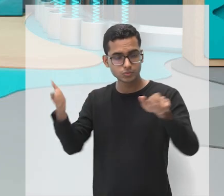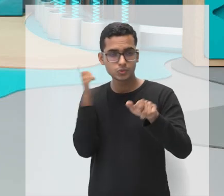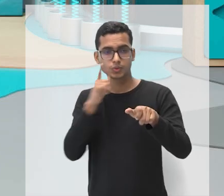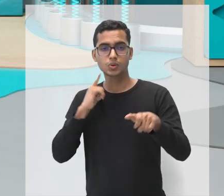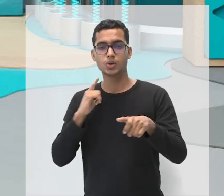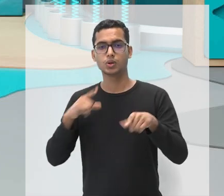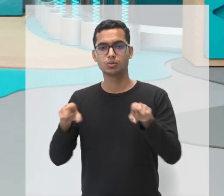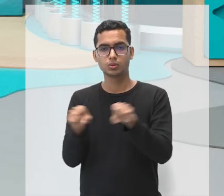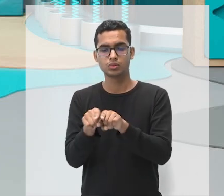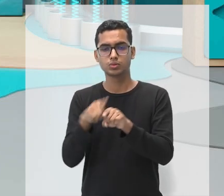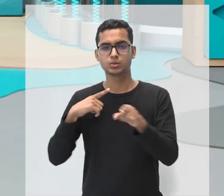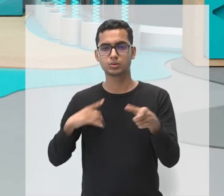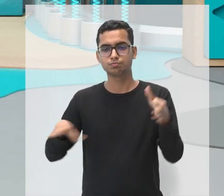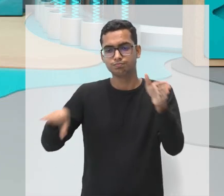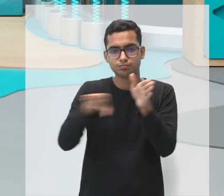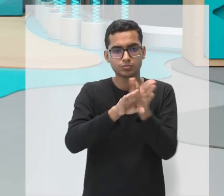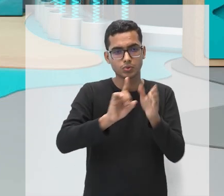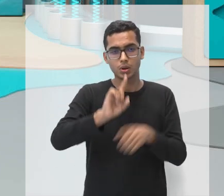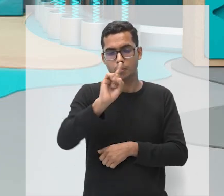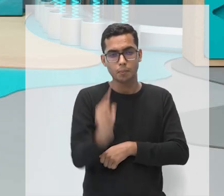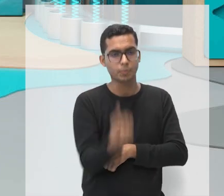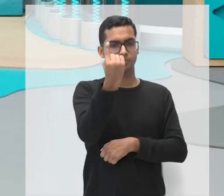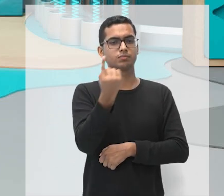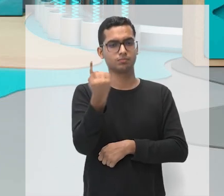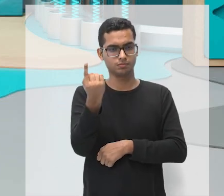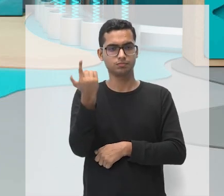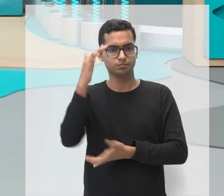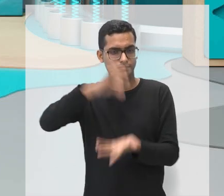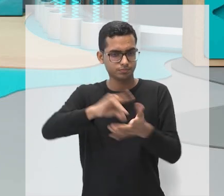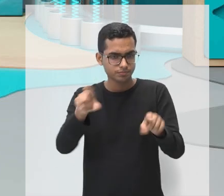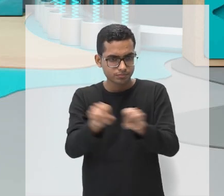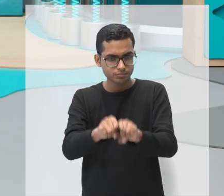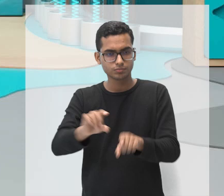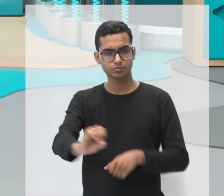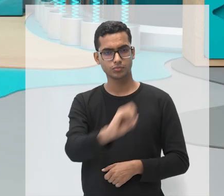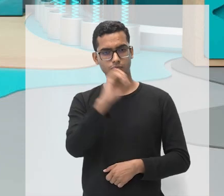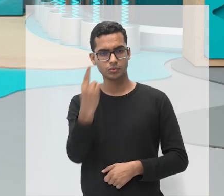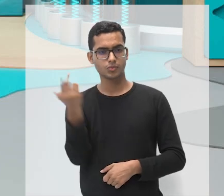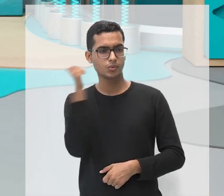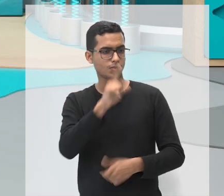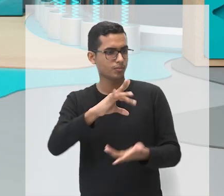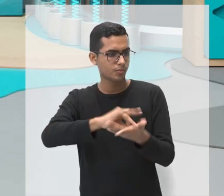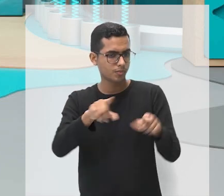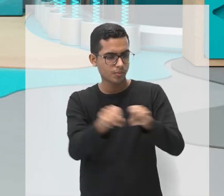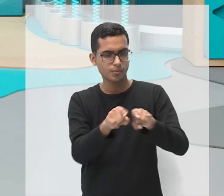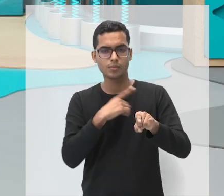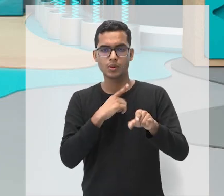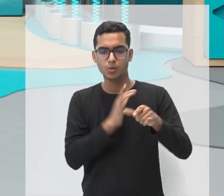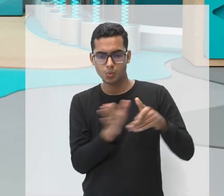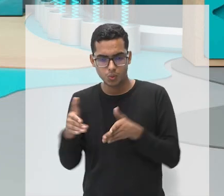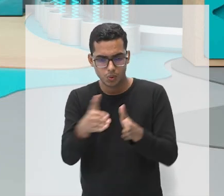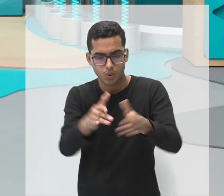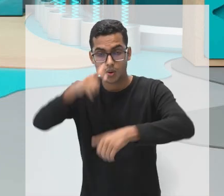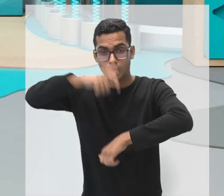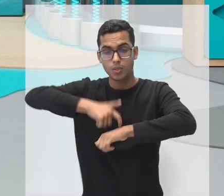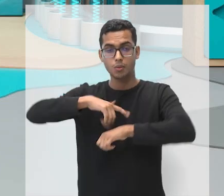primeiro lugar ali em determinada meta ou cumprir determinado percurso no menor tempo possível.